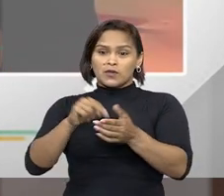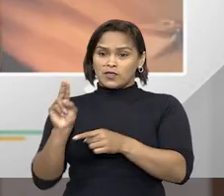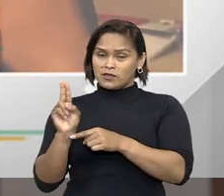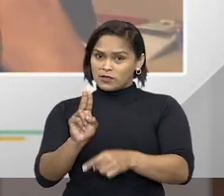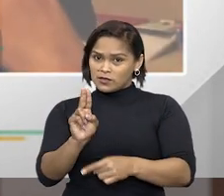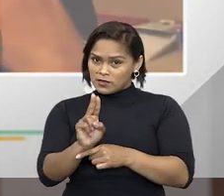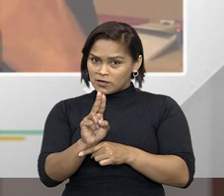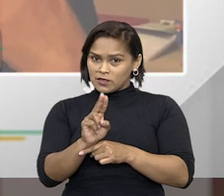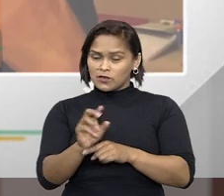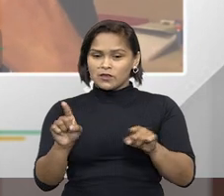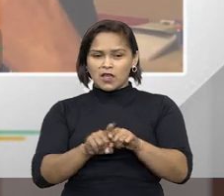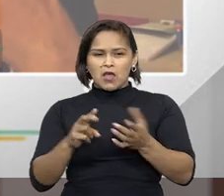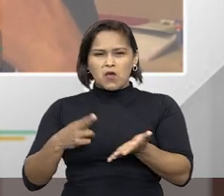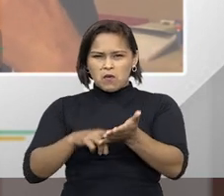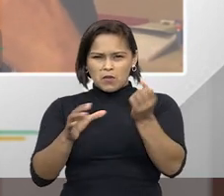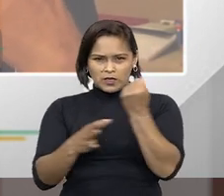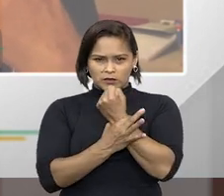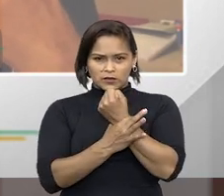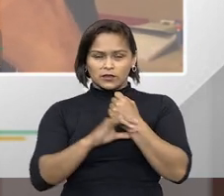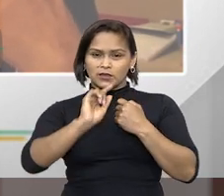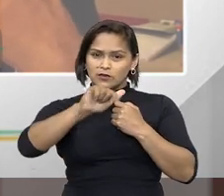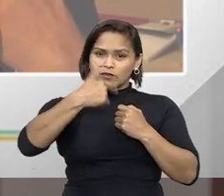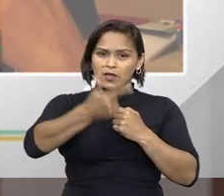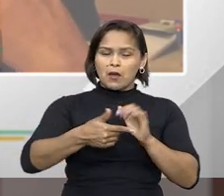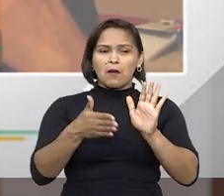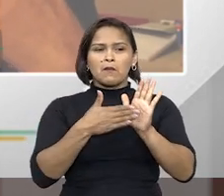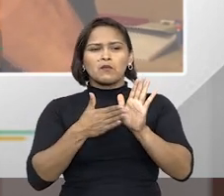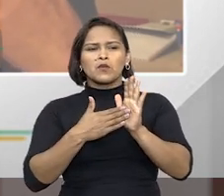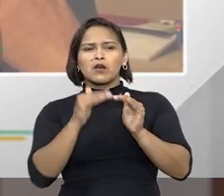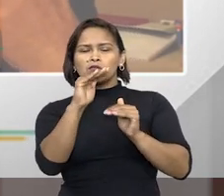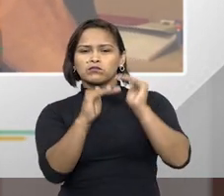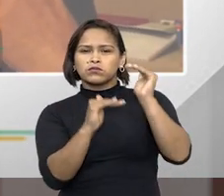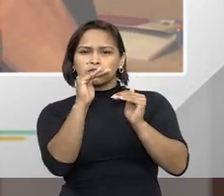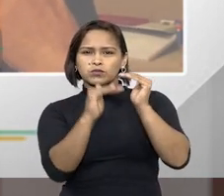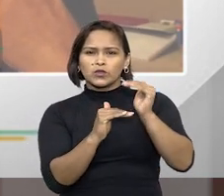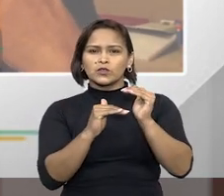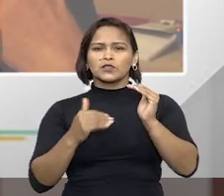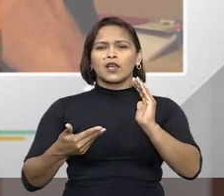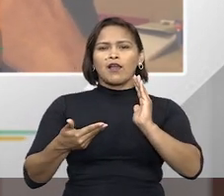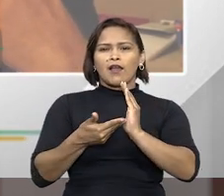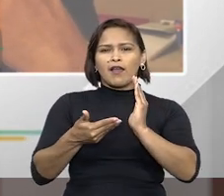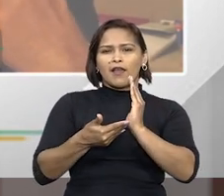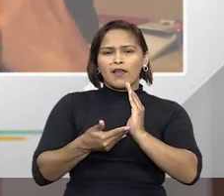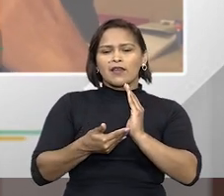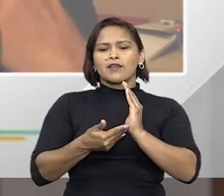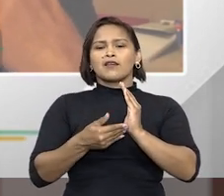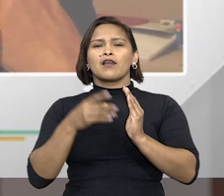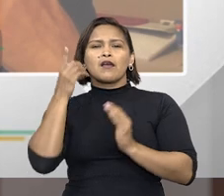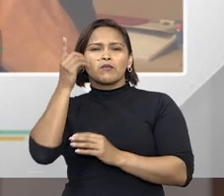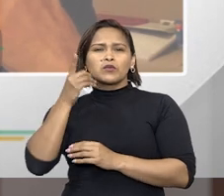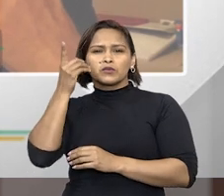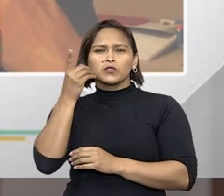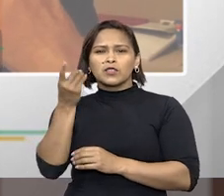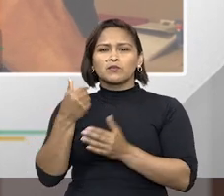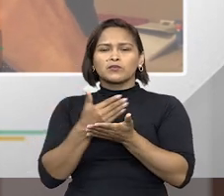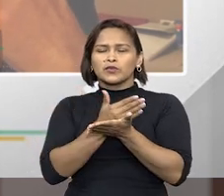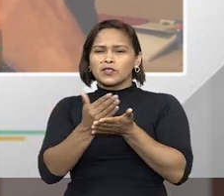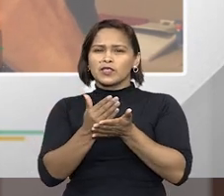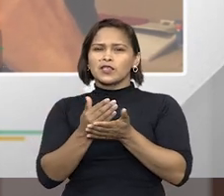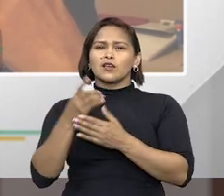foi proposição na Câmara dos Deputados da iniciativa do então deputado e depois